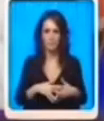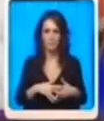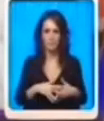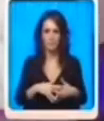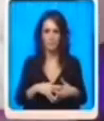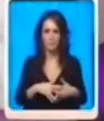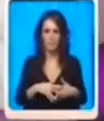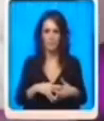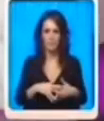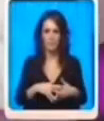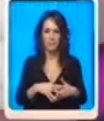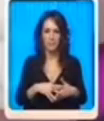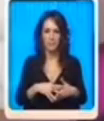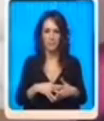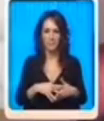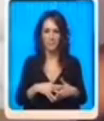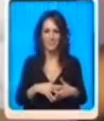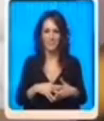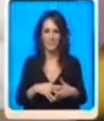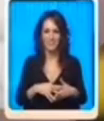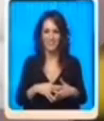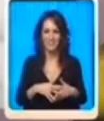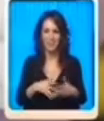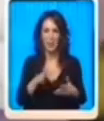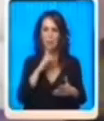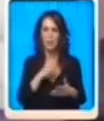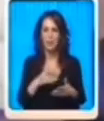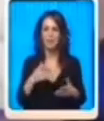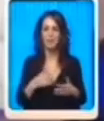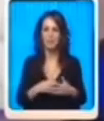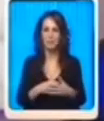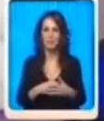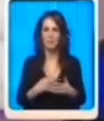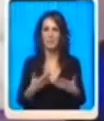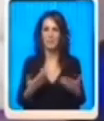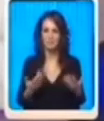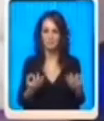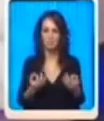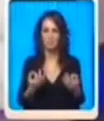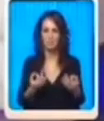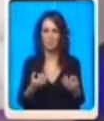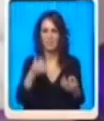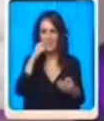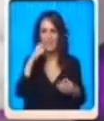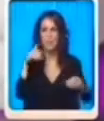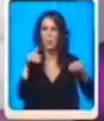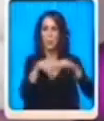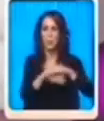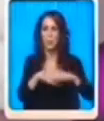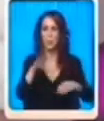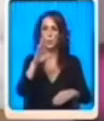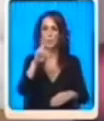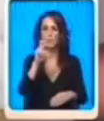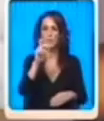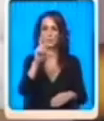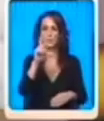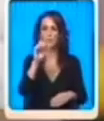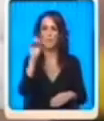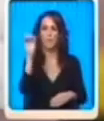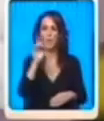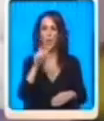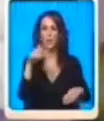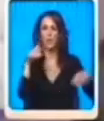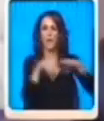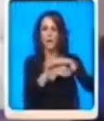então, quando disse, é mãe, olha, sabe quem meteu o gol? Foi Jaló? Ou